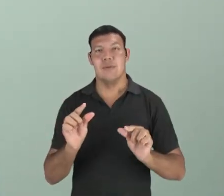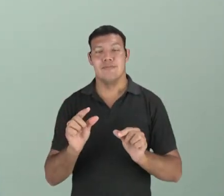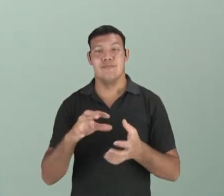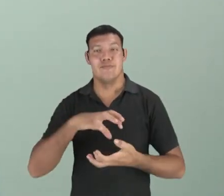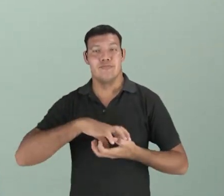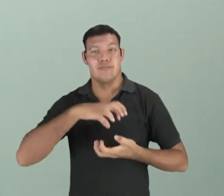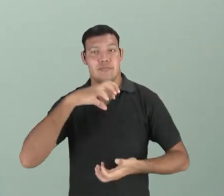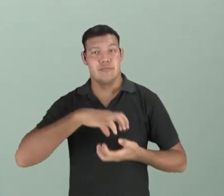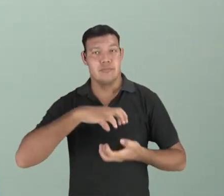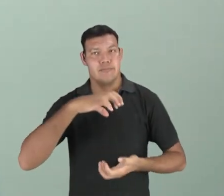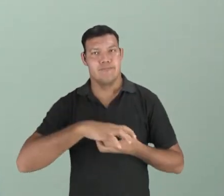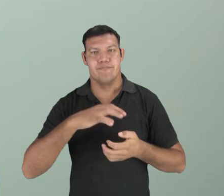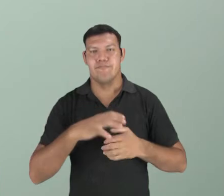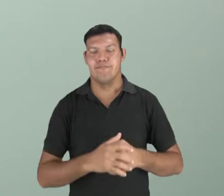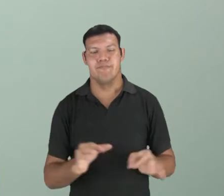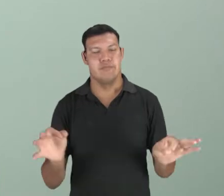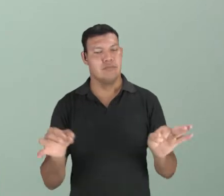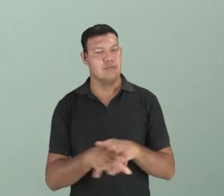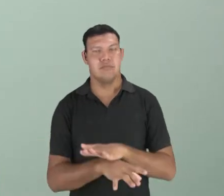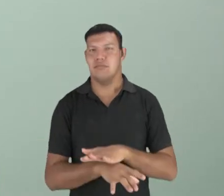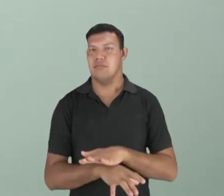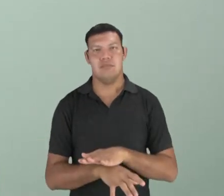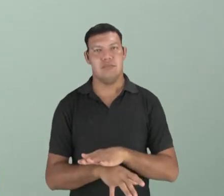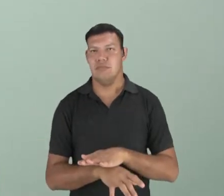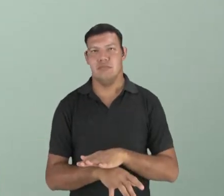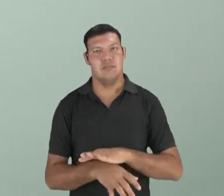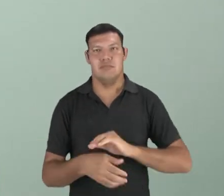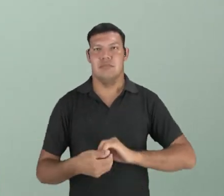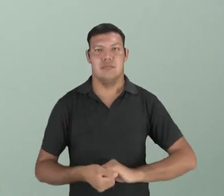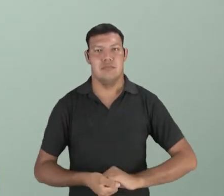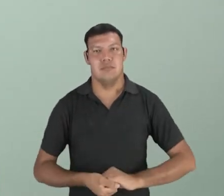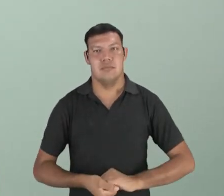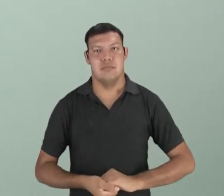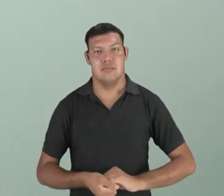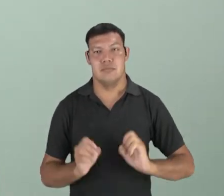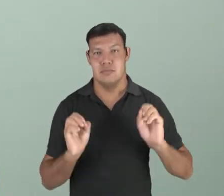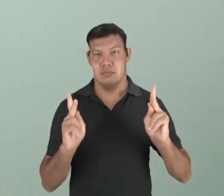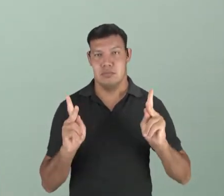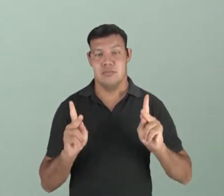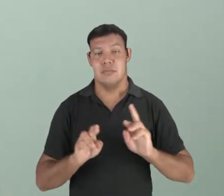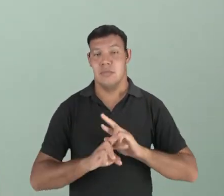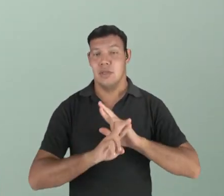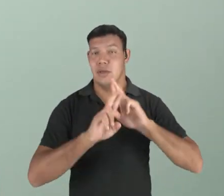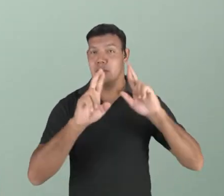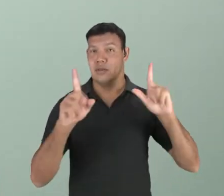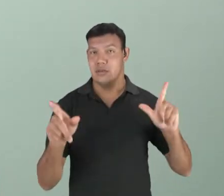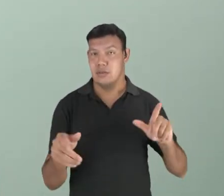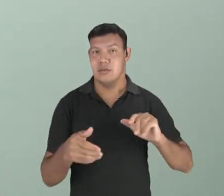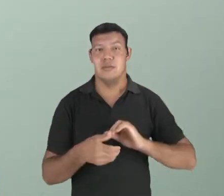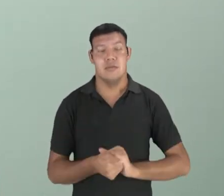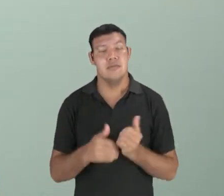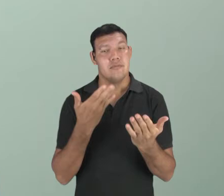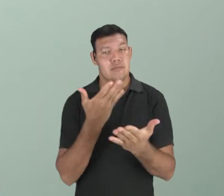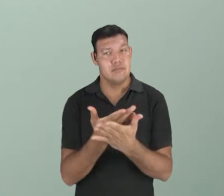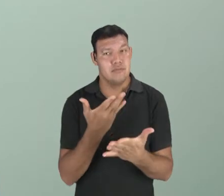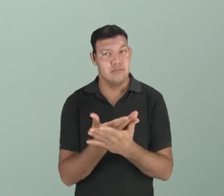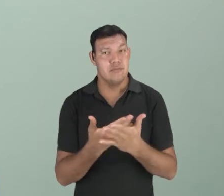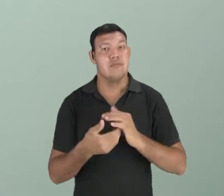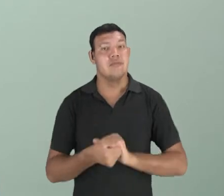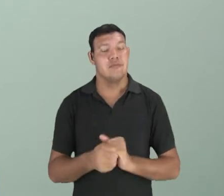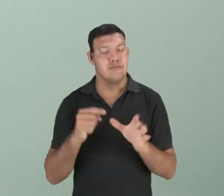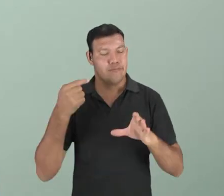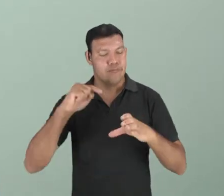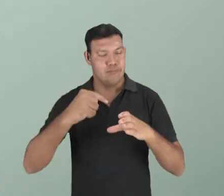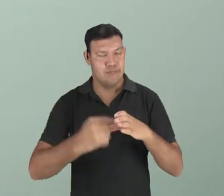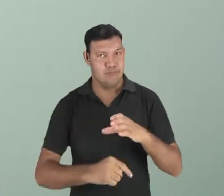que nunca cessa a produção dos espermatozoides. Diferente lá quando a gente for estudar um pouquinho mais